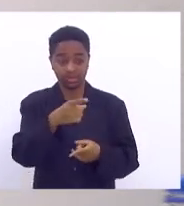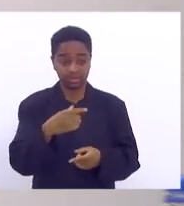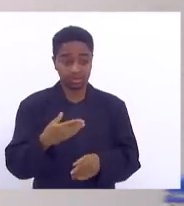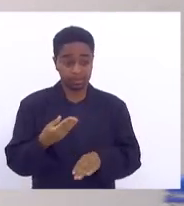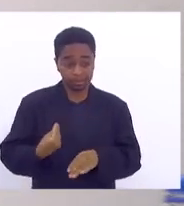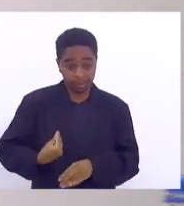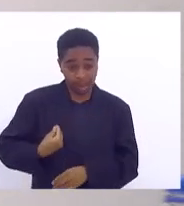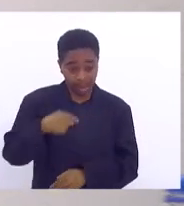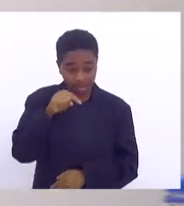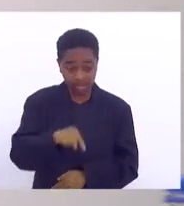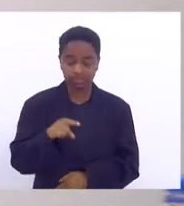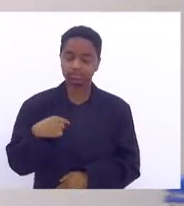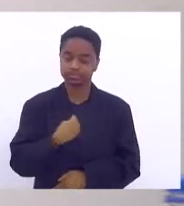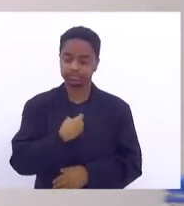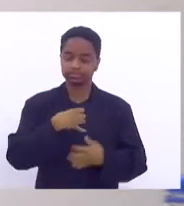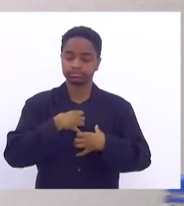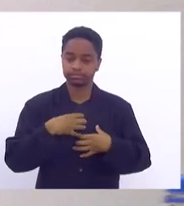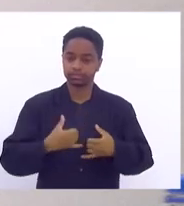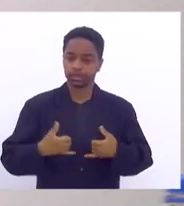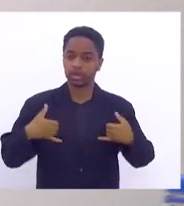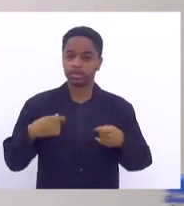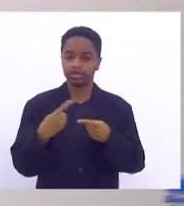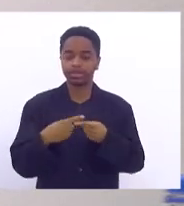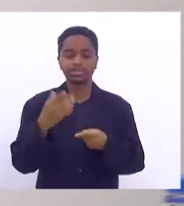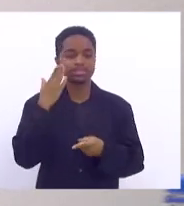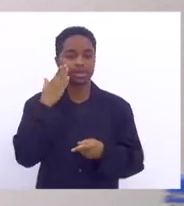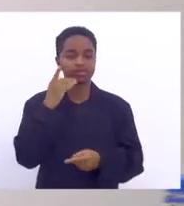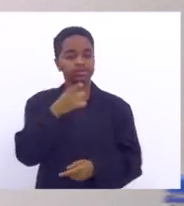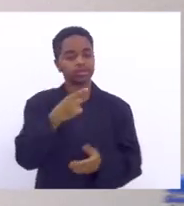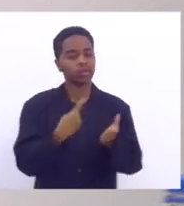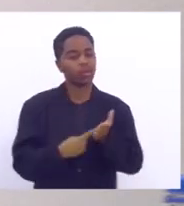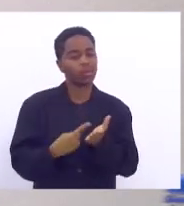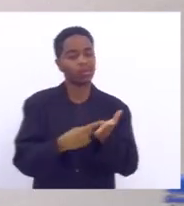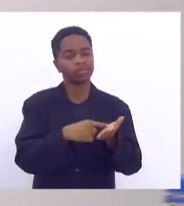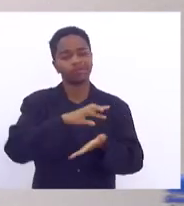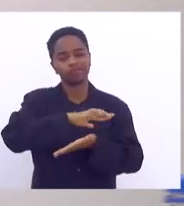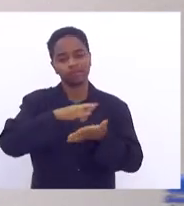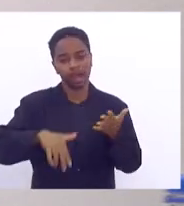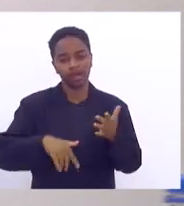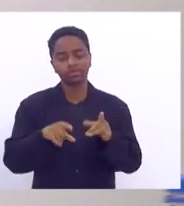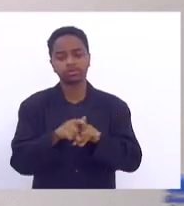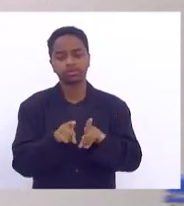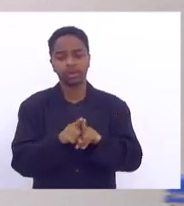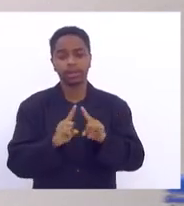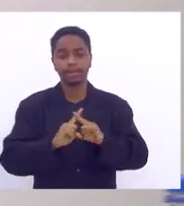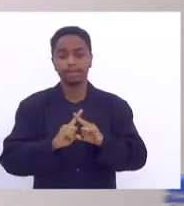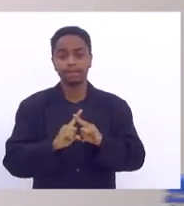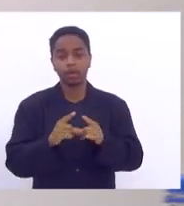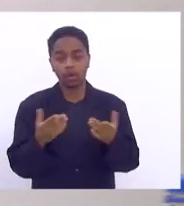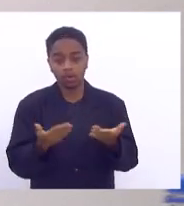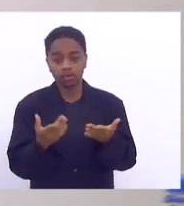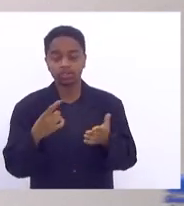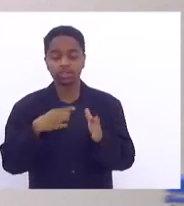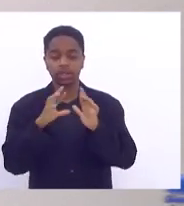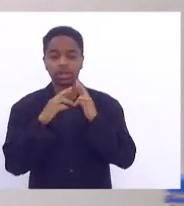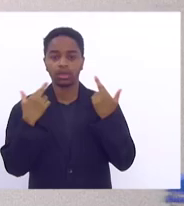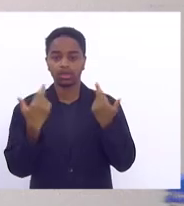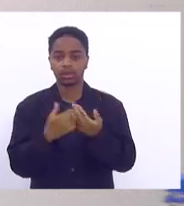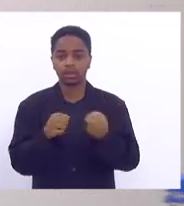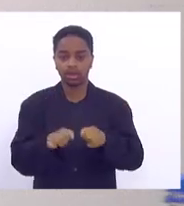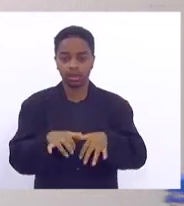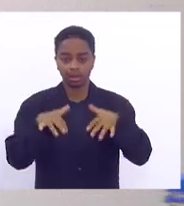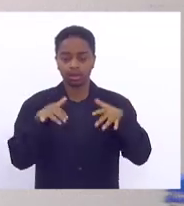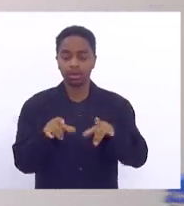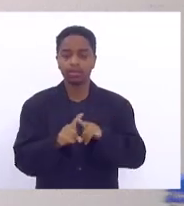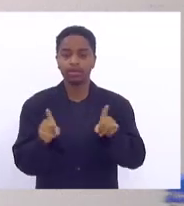muito o senhor a gente sabe que tem uma agenda muito corrida muito disputada hoje é dia de sessão na casa e o senhor está